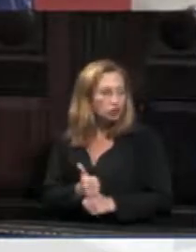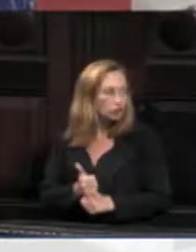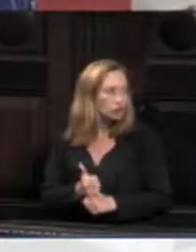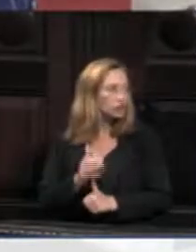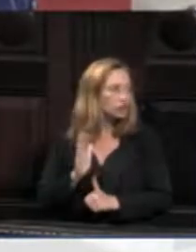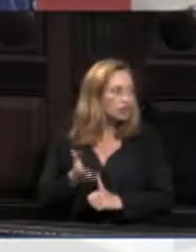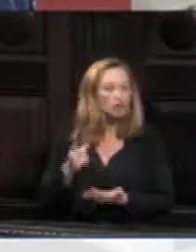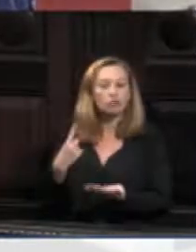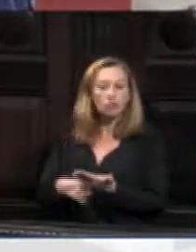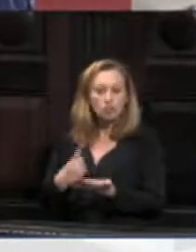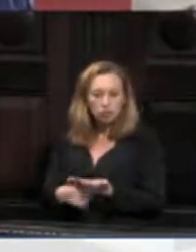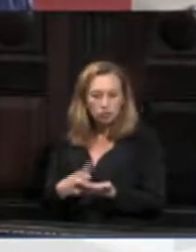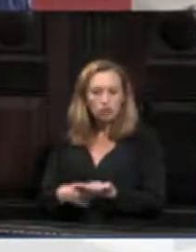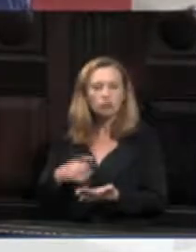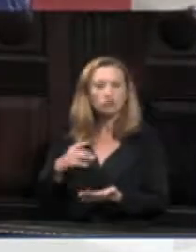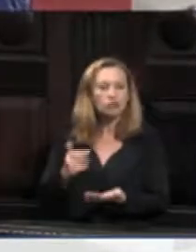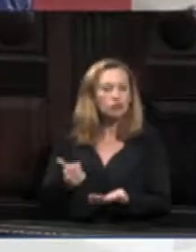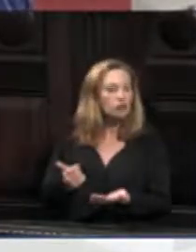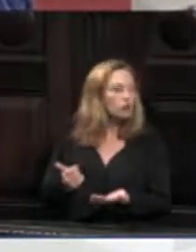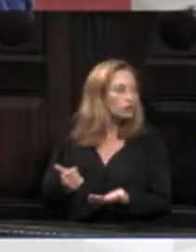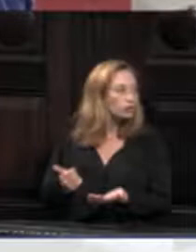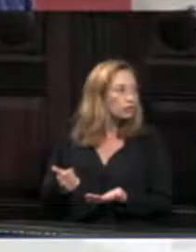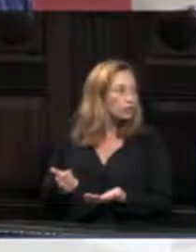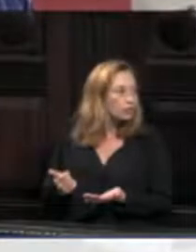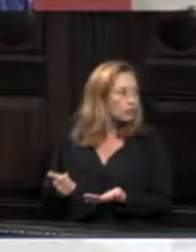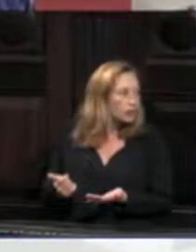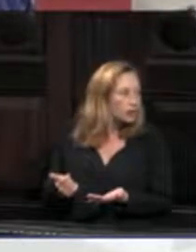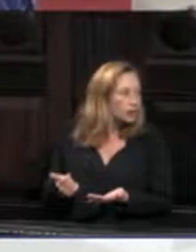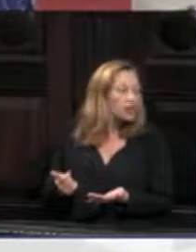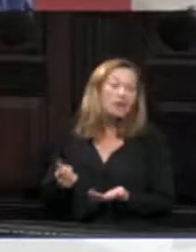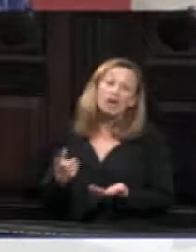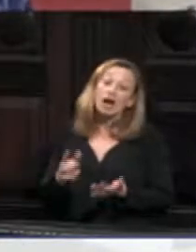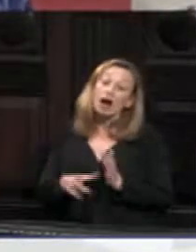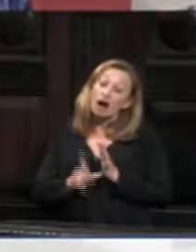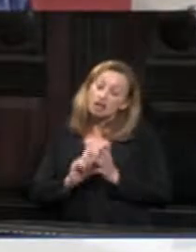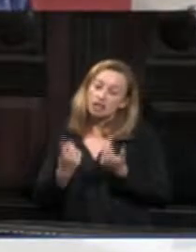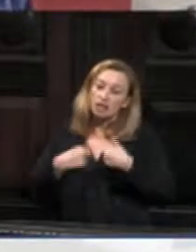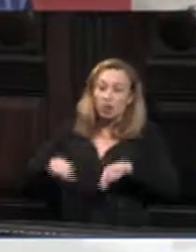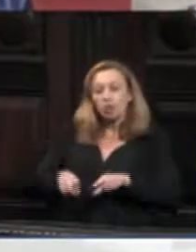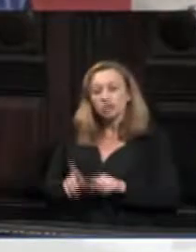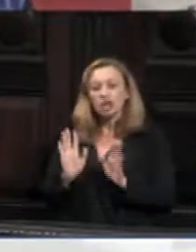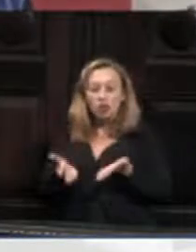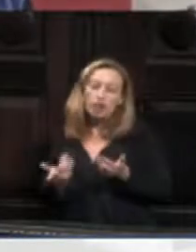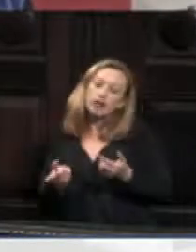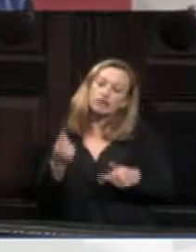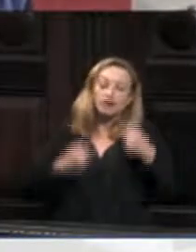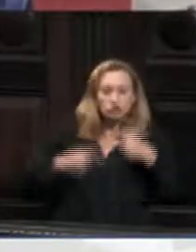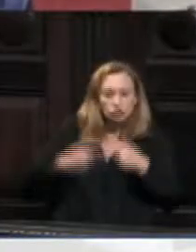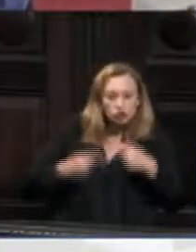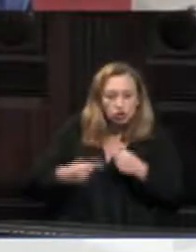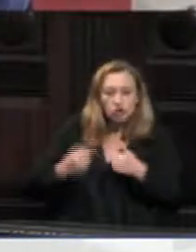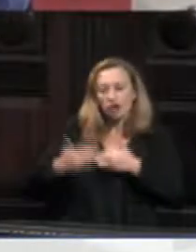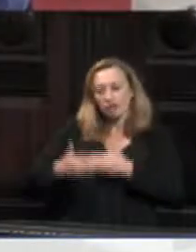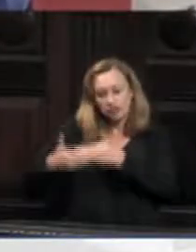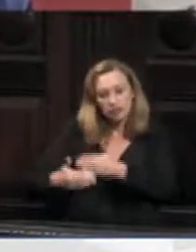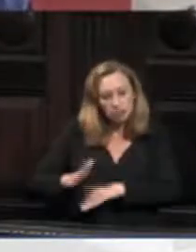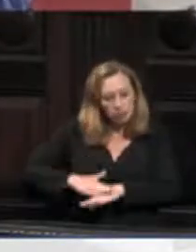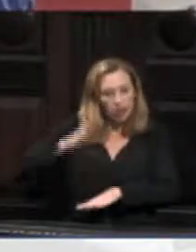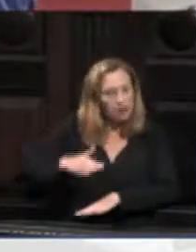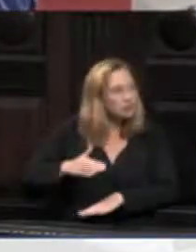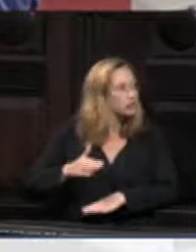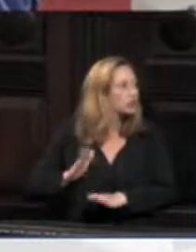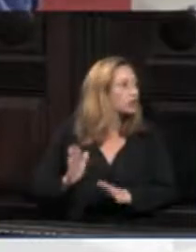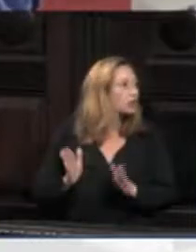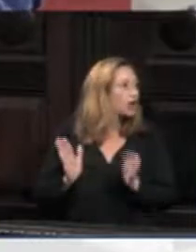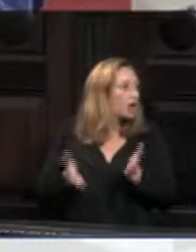concordou, achou que melhorou muito, foi melhorado. Eles fizeram, inclusive, um encontro para debater o projeto original. Avançamos. Eu estou só